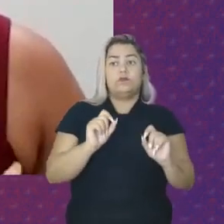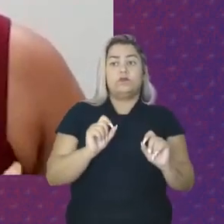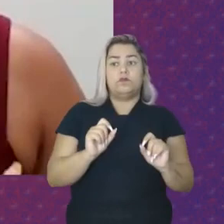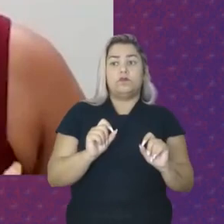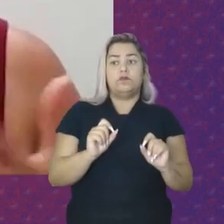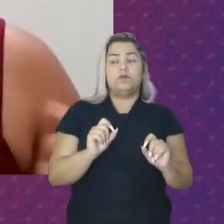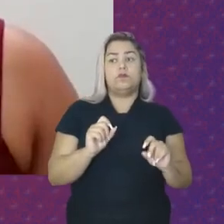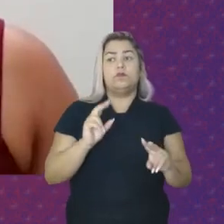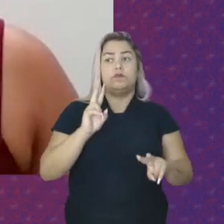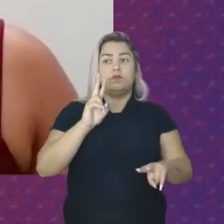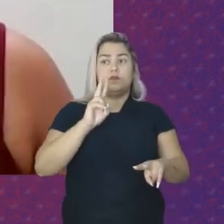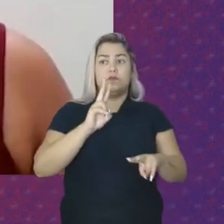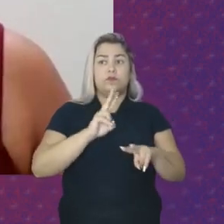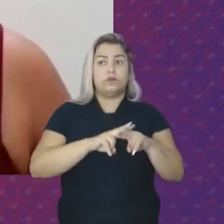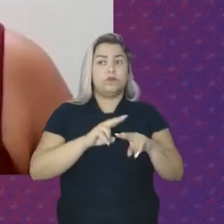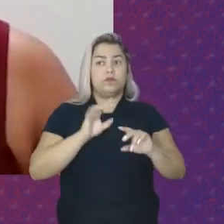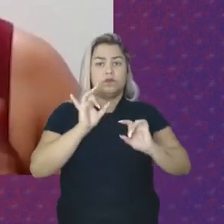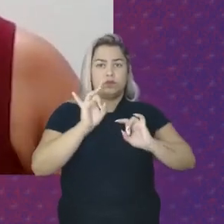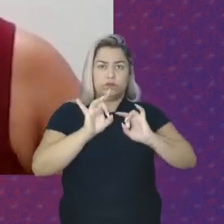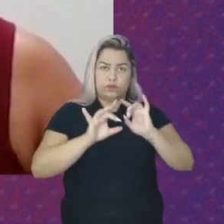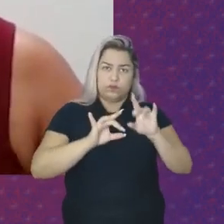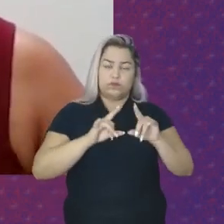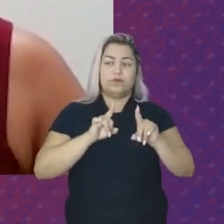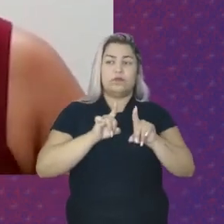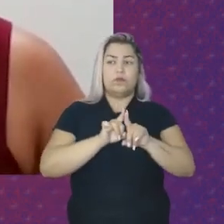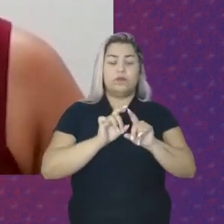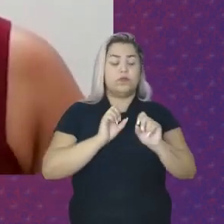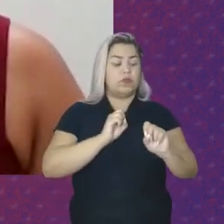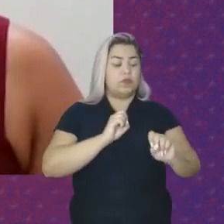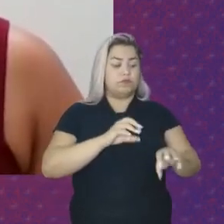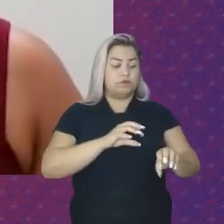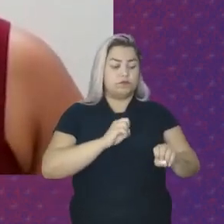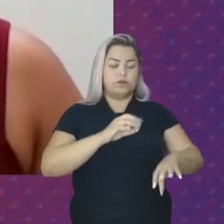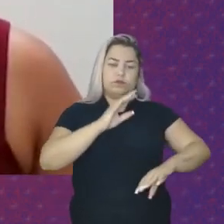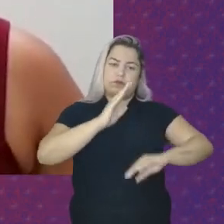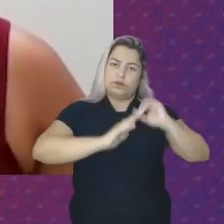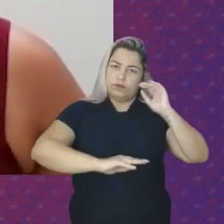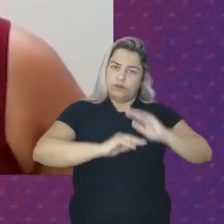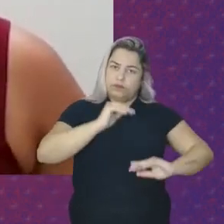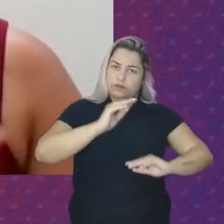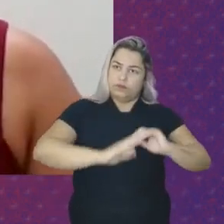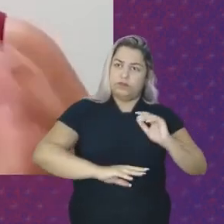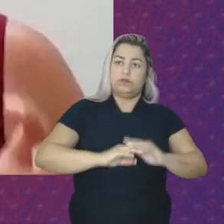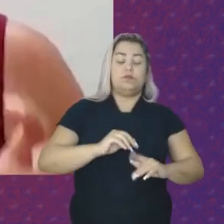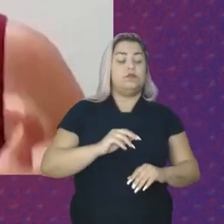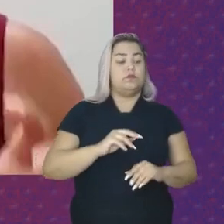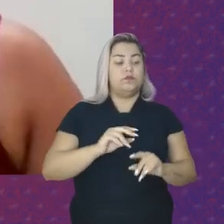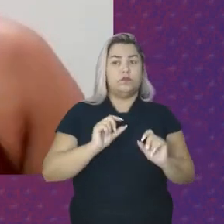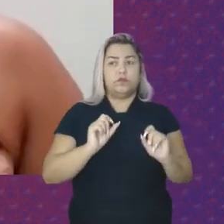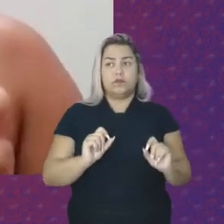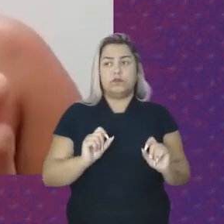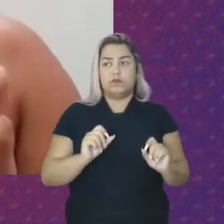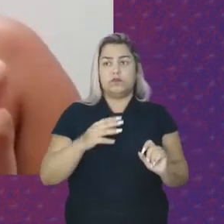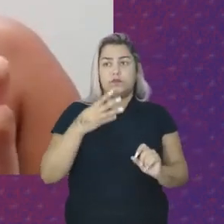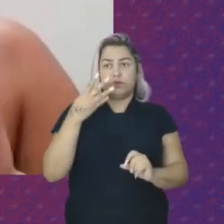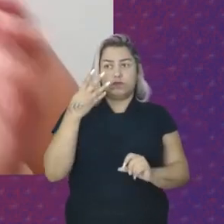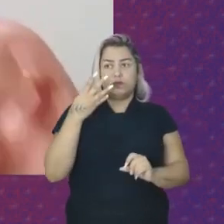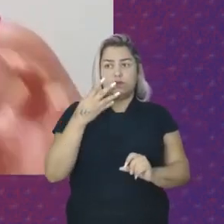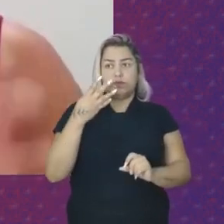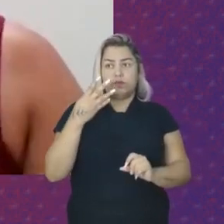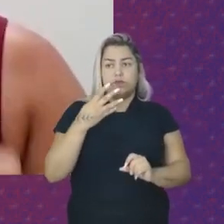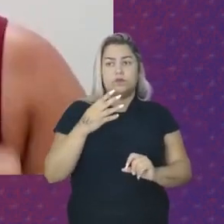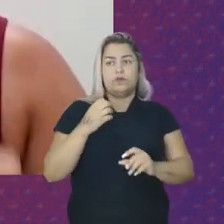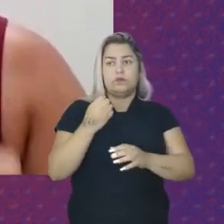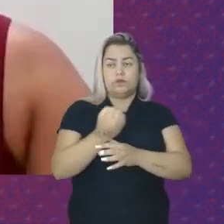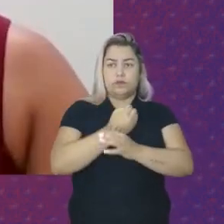cidadania, em especial educação formal e ensino profissionalizante para presos e egressos. O quarto